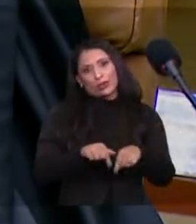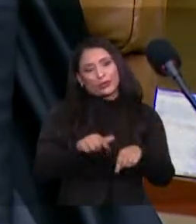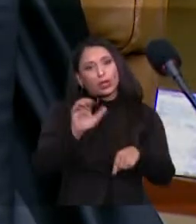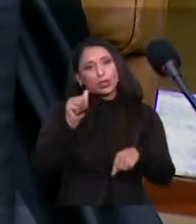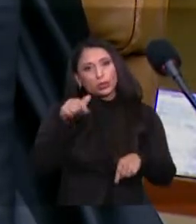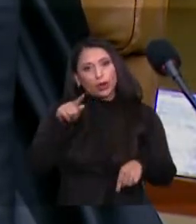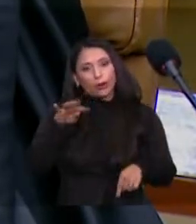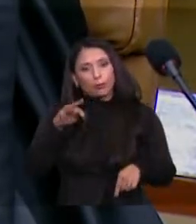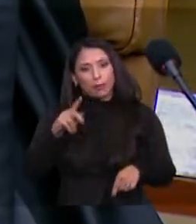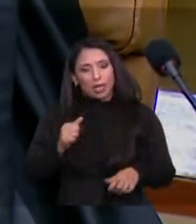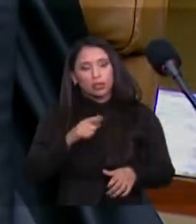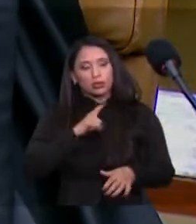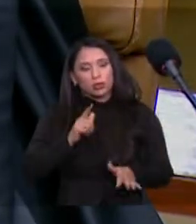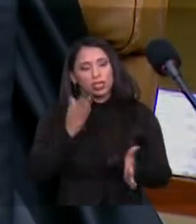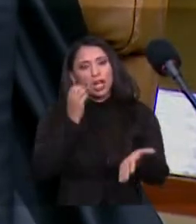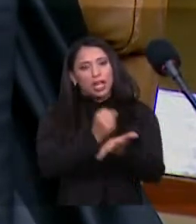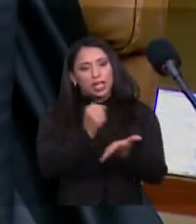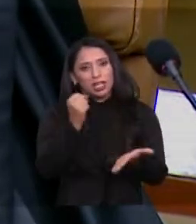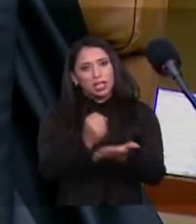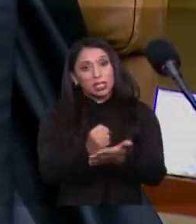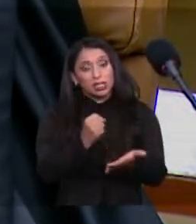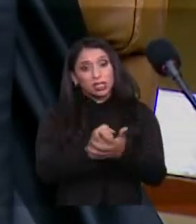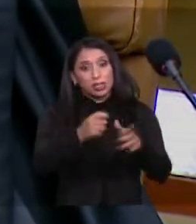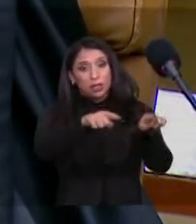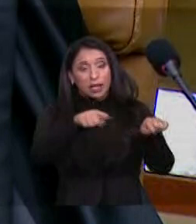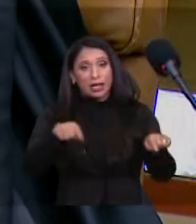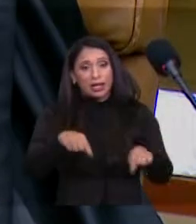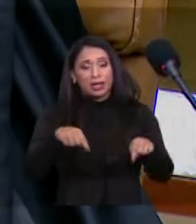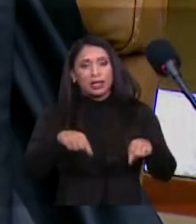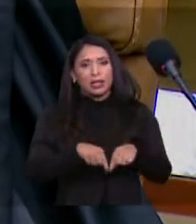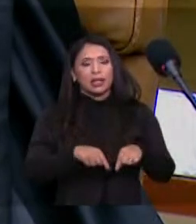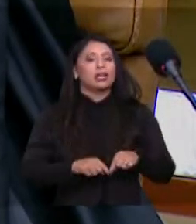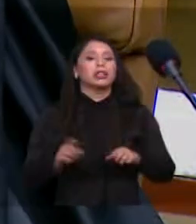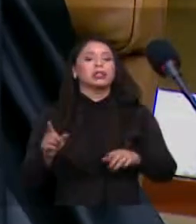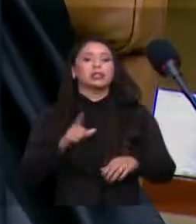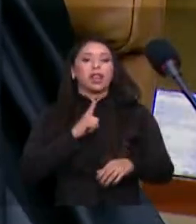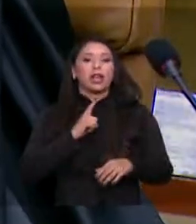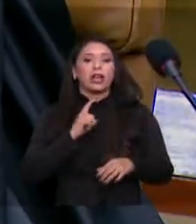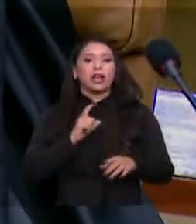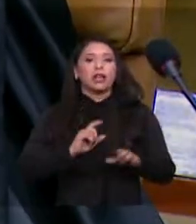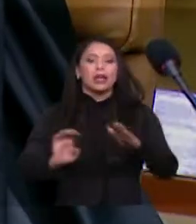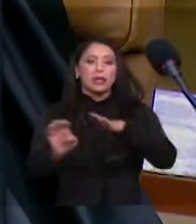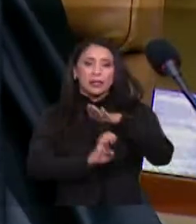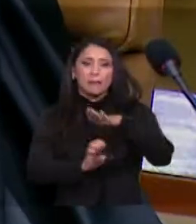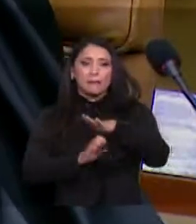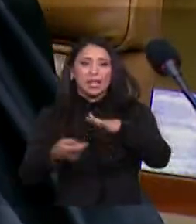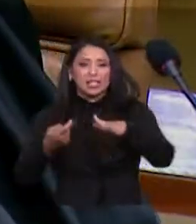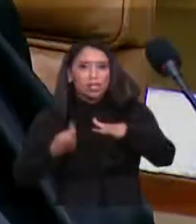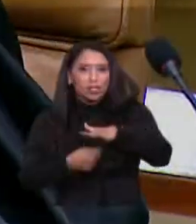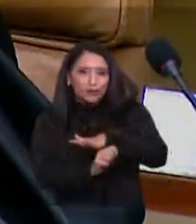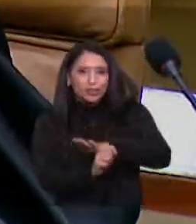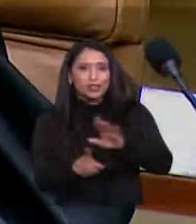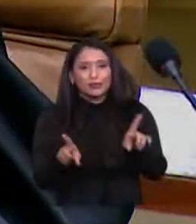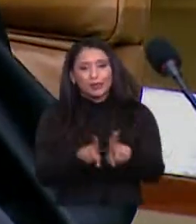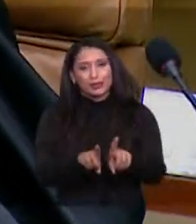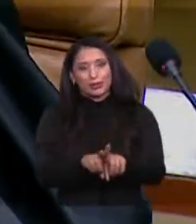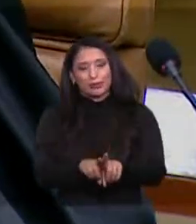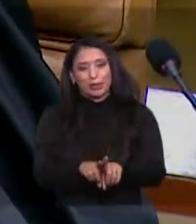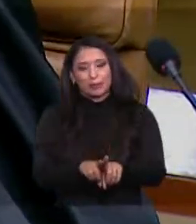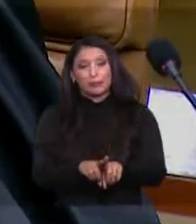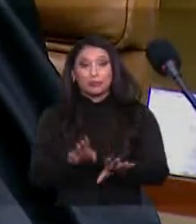registro de entrada nas sedes da gfd investimento portanto também